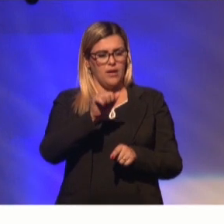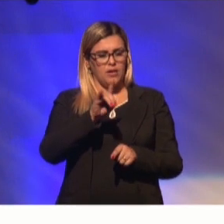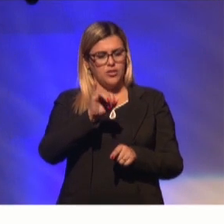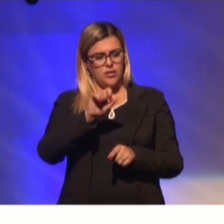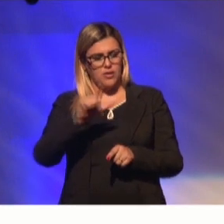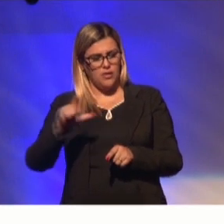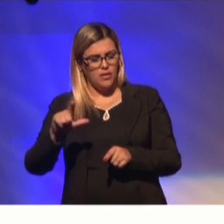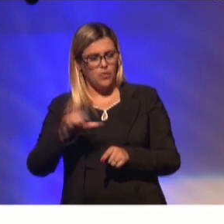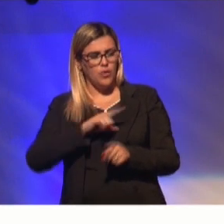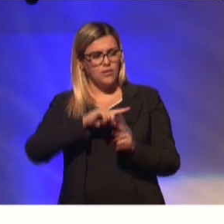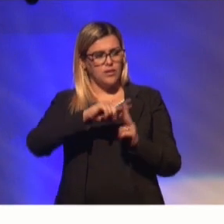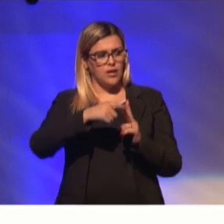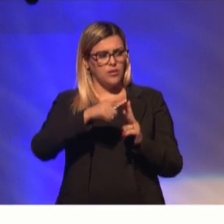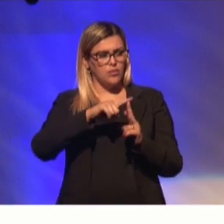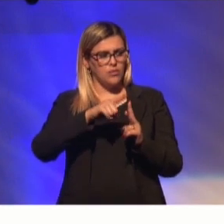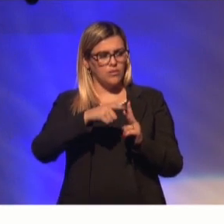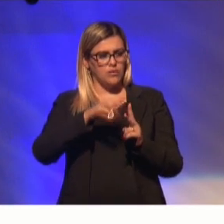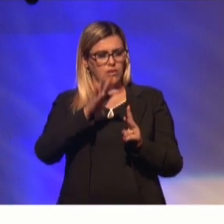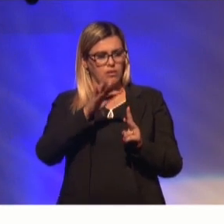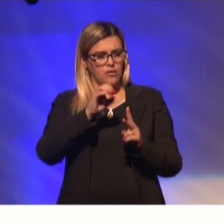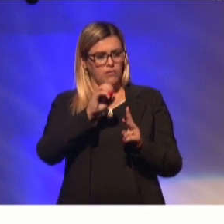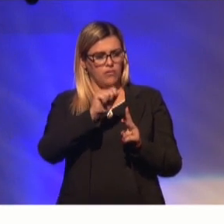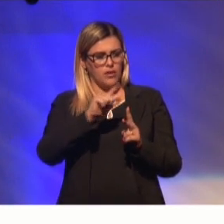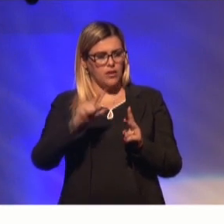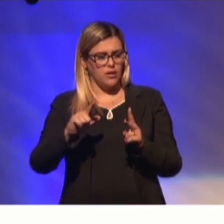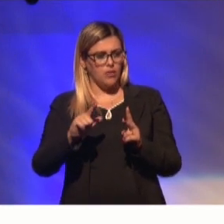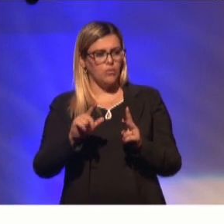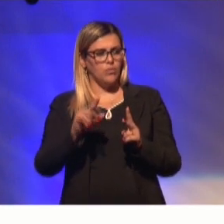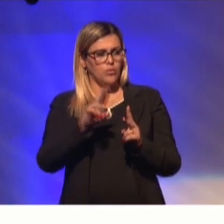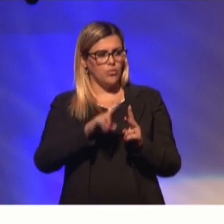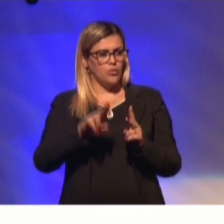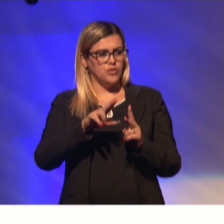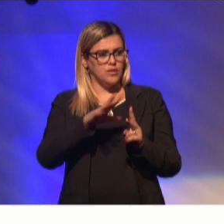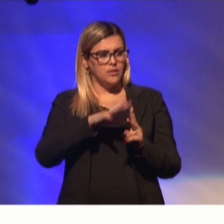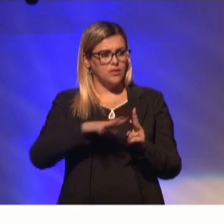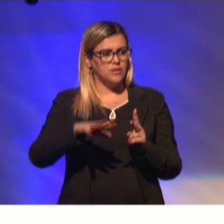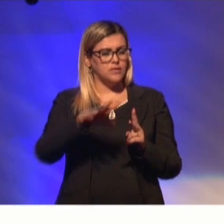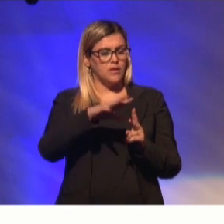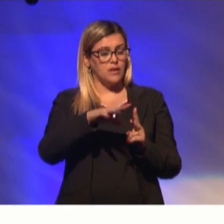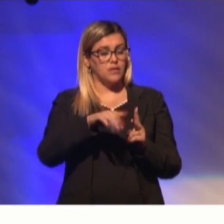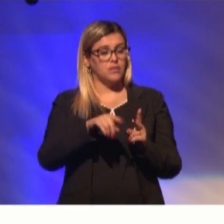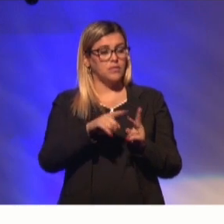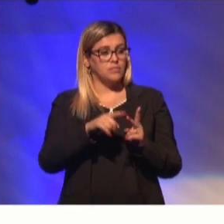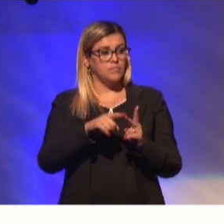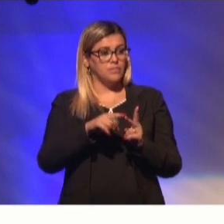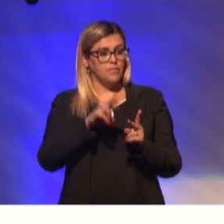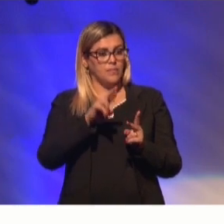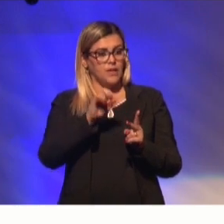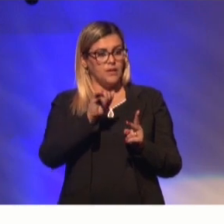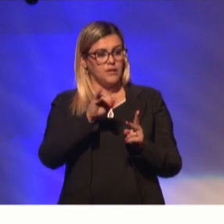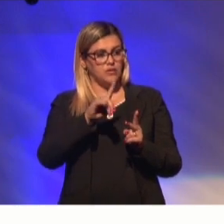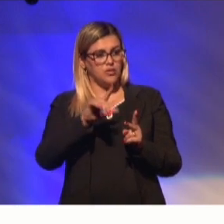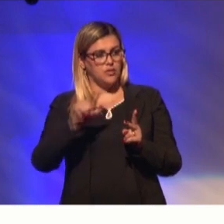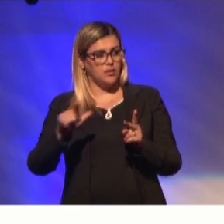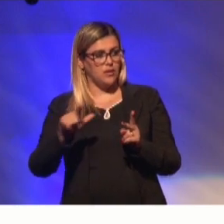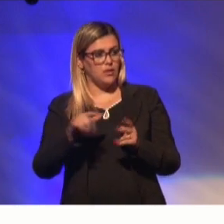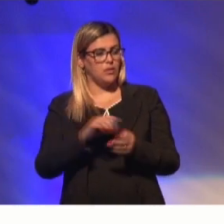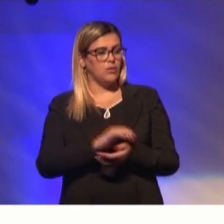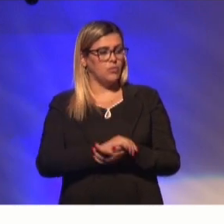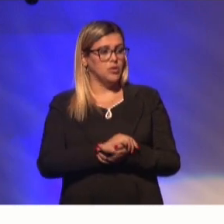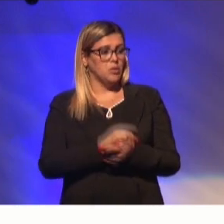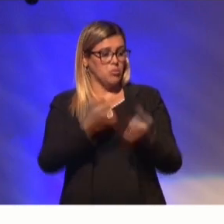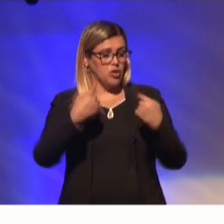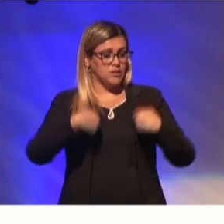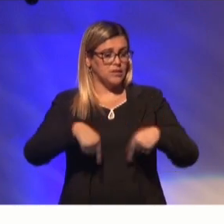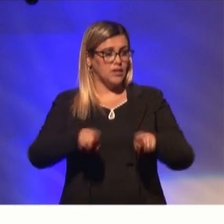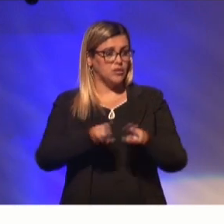de aplicadores, uma é a focal, que é utilizada nas litotripsias, e também pode ser utilizada no sistema